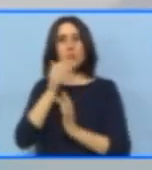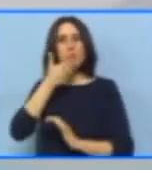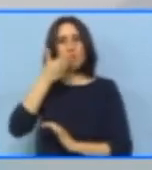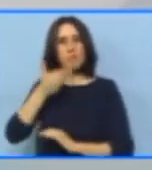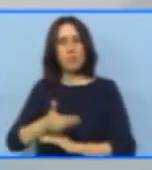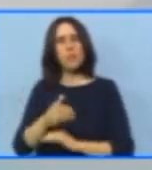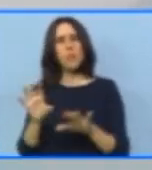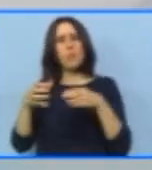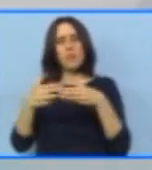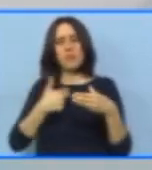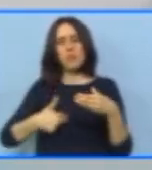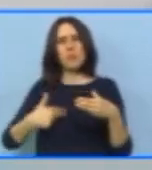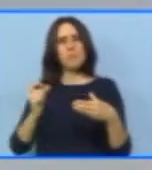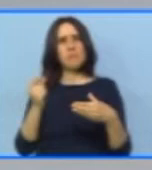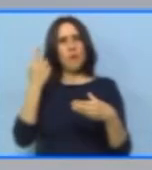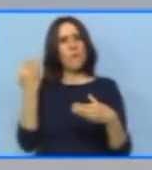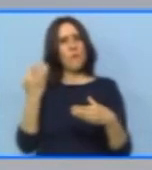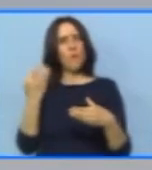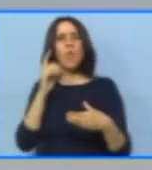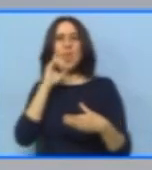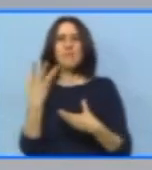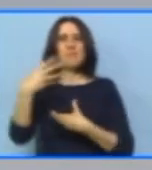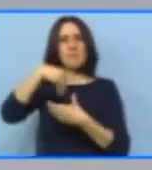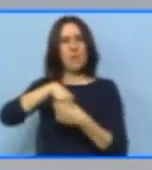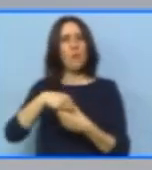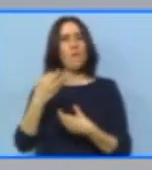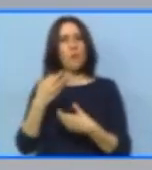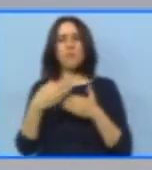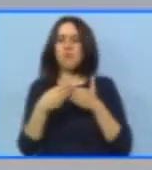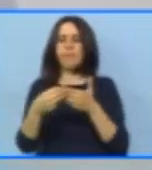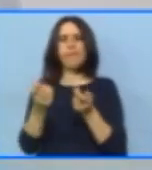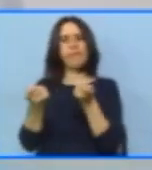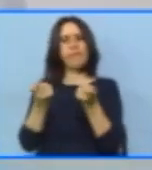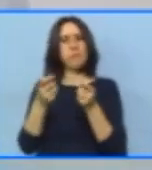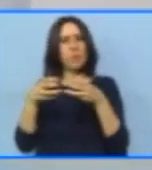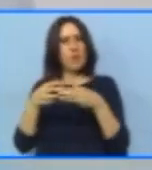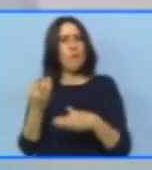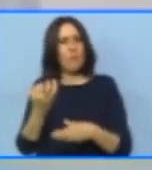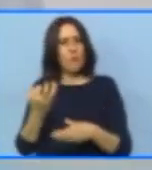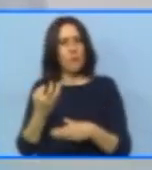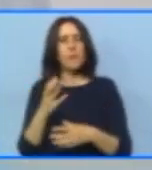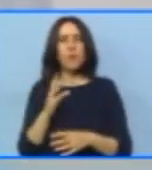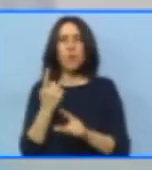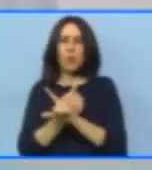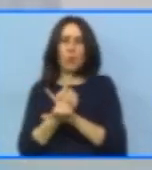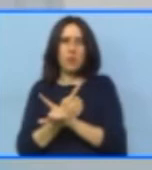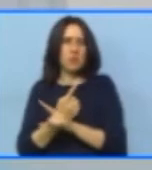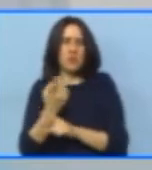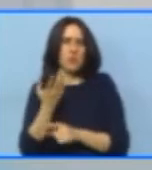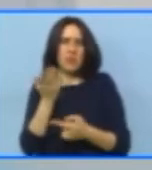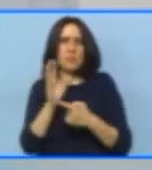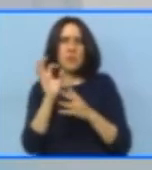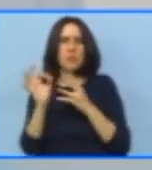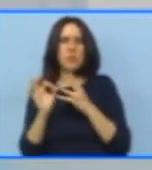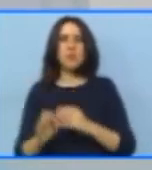primeiras comunidades cristãs implicou também colocar mulheres à frente das comunidades. Portanto, há muitas coisas, e estou só a falar de aspectos... Mas